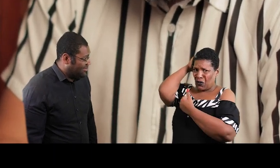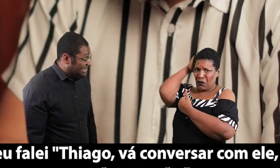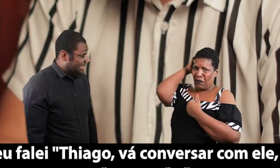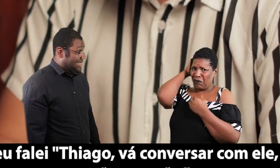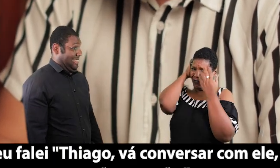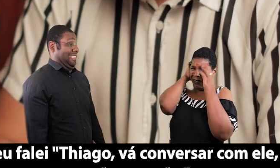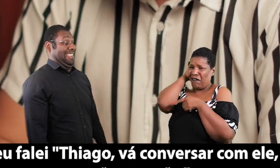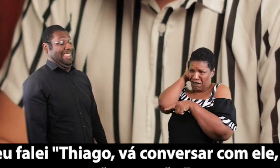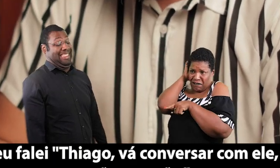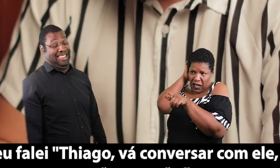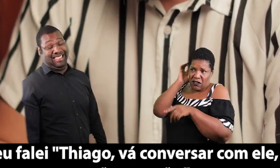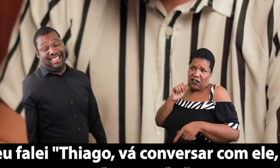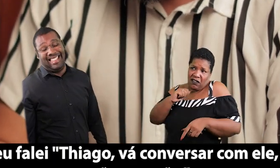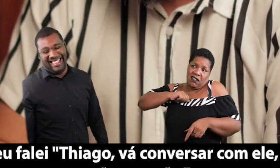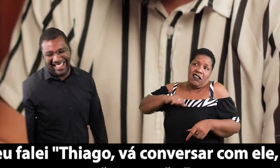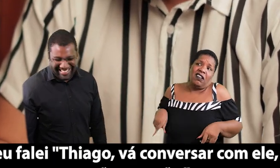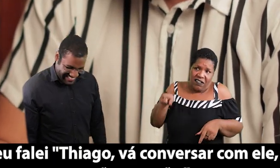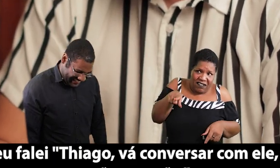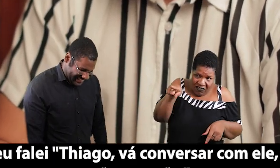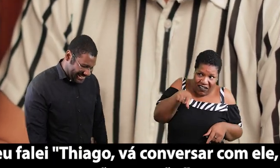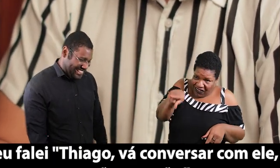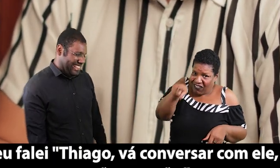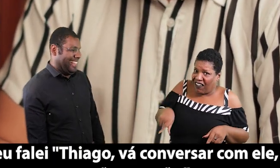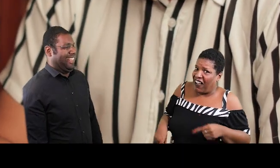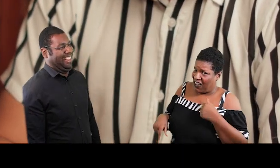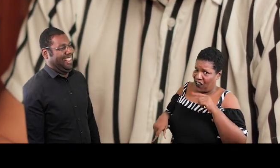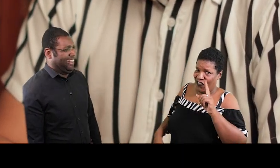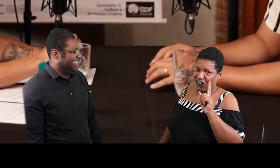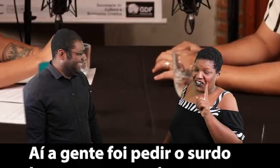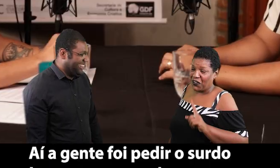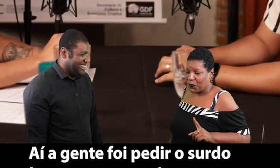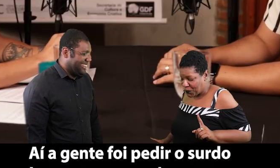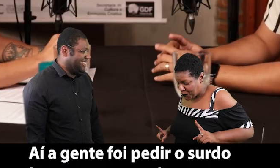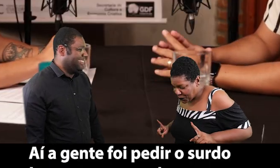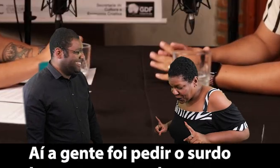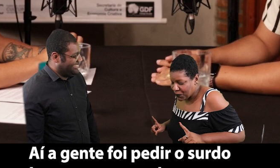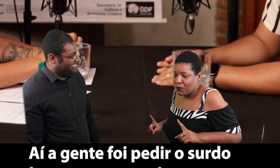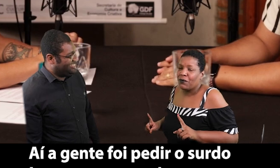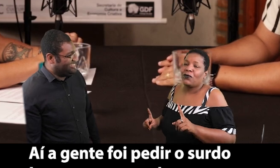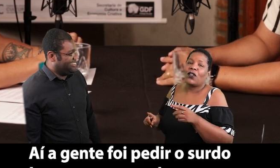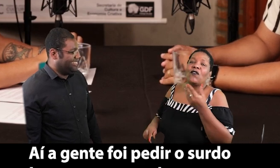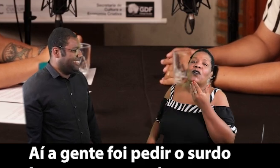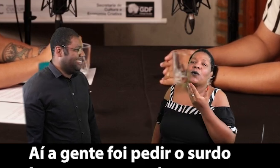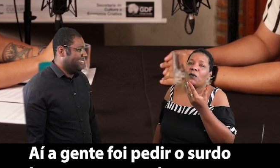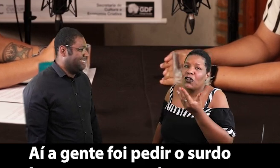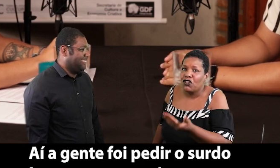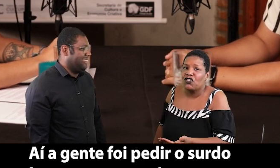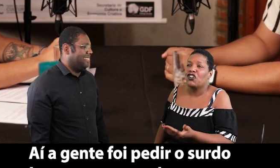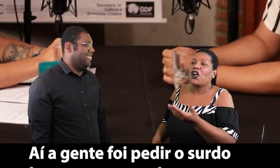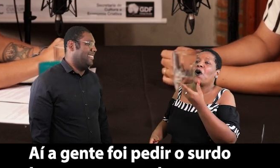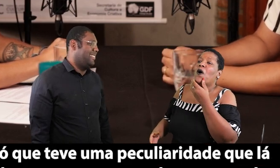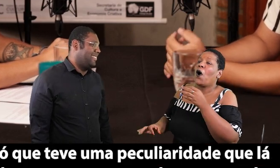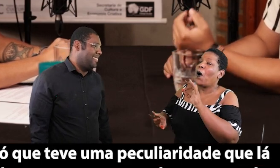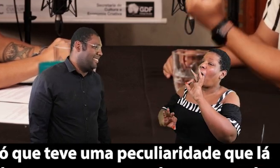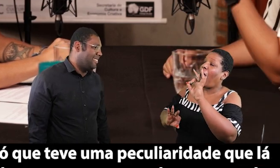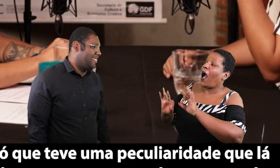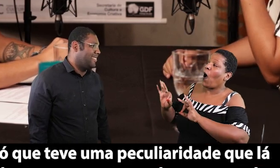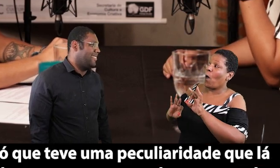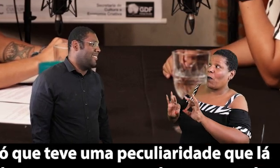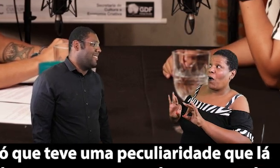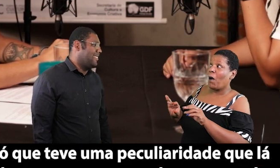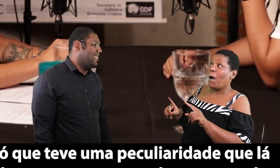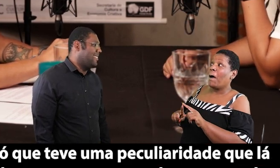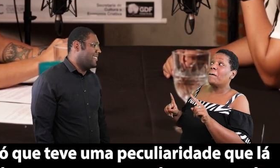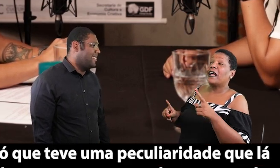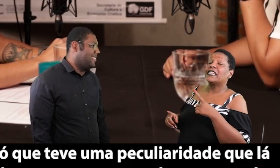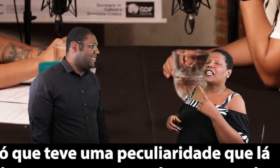assim, eu falei, Thiago, vai lá conversar com ele, eu não vou não. Aí a gente foi pedir o surdo, ele arrumou o surdo pra gente. Só que teve